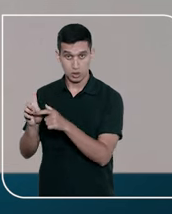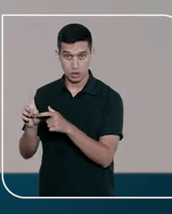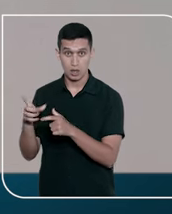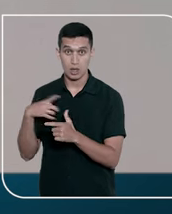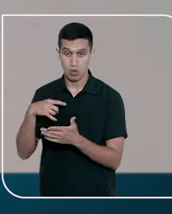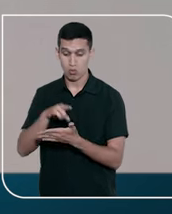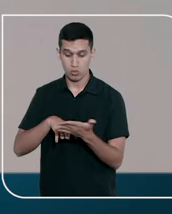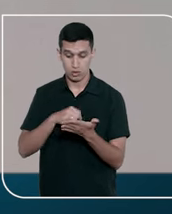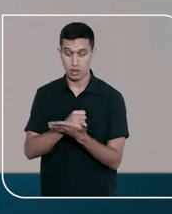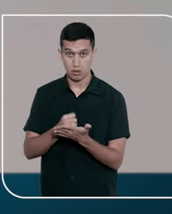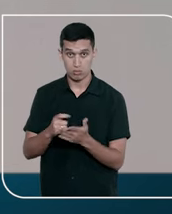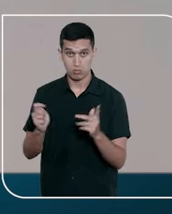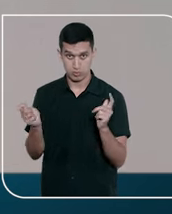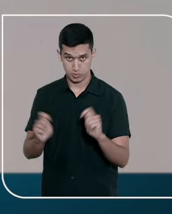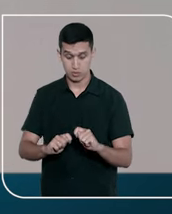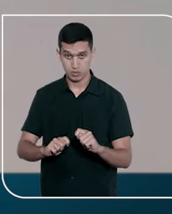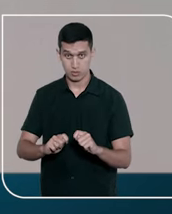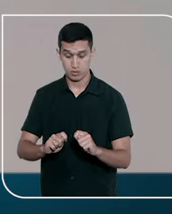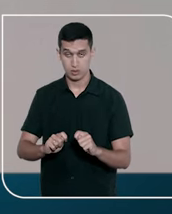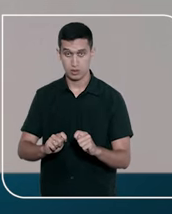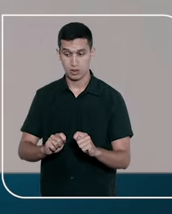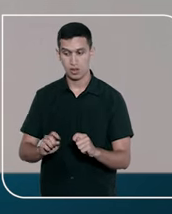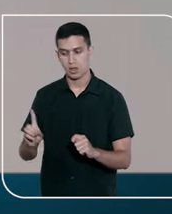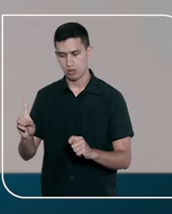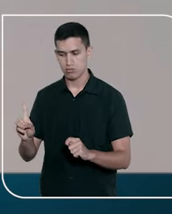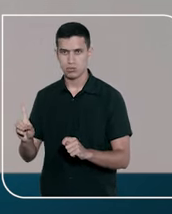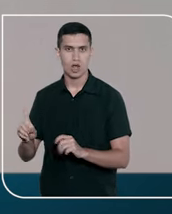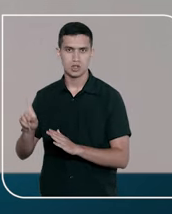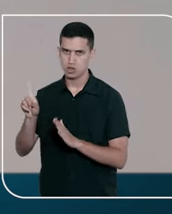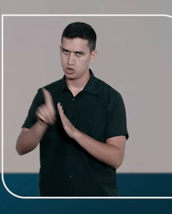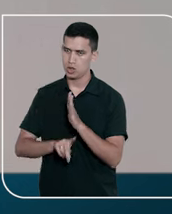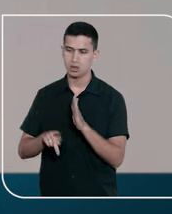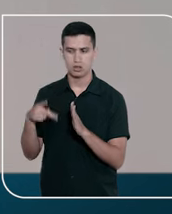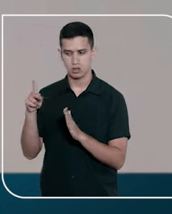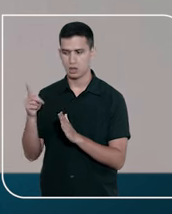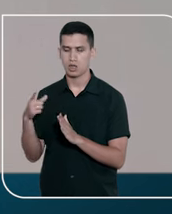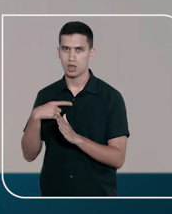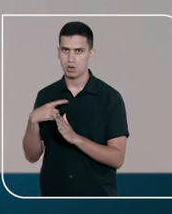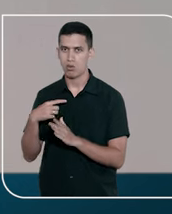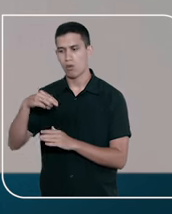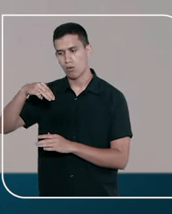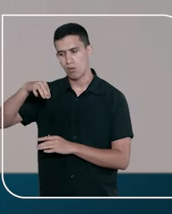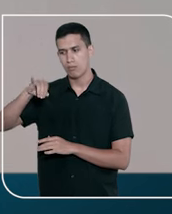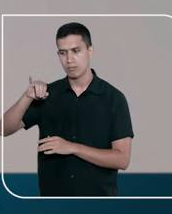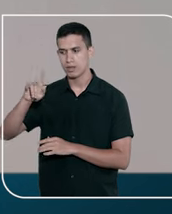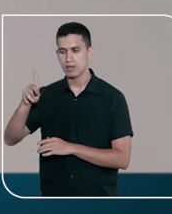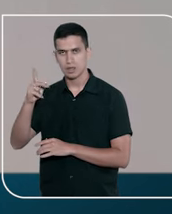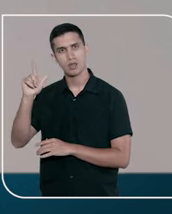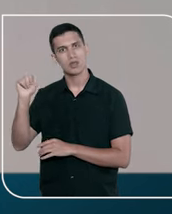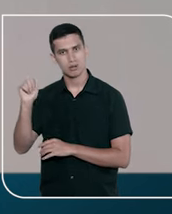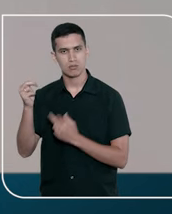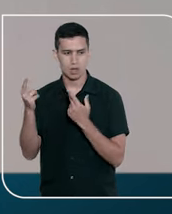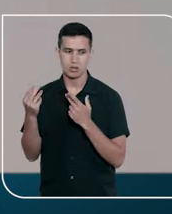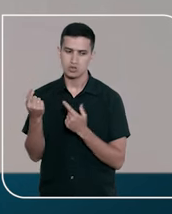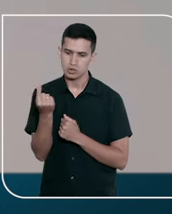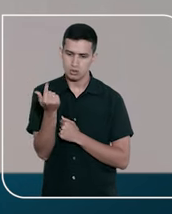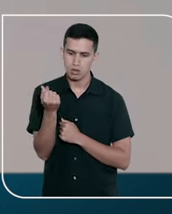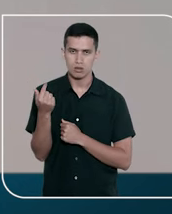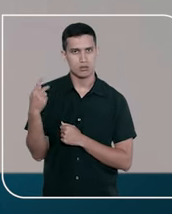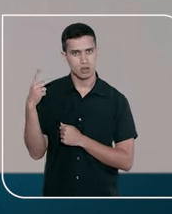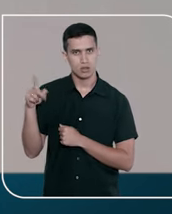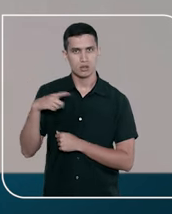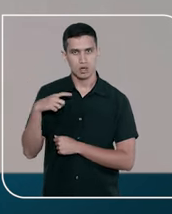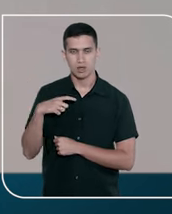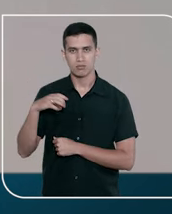plenamente válido, é um direito de crédito, né? Eles têm os pontos, as milhas, portanto, é um direito creditício.